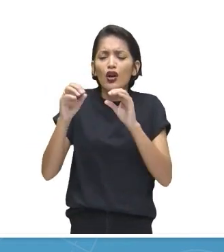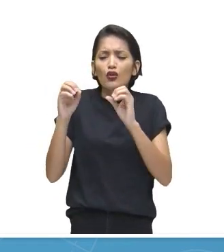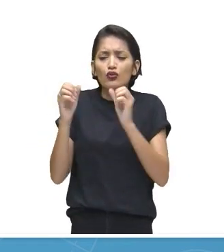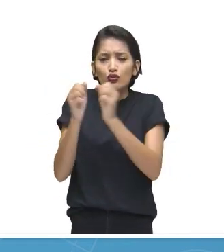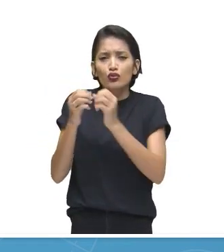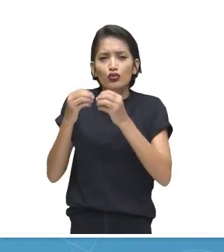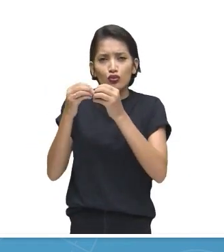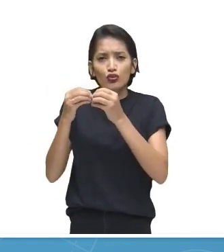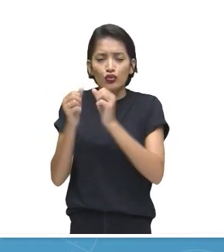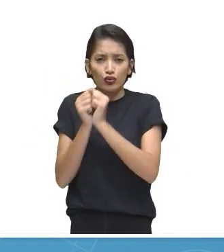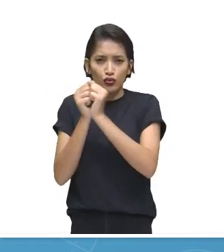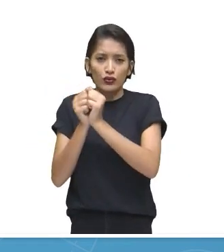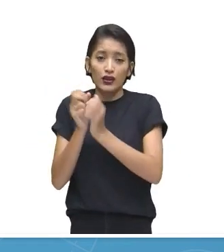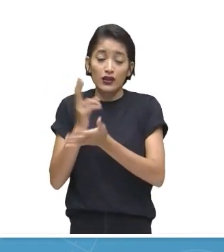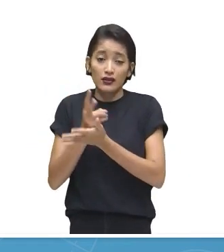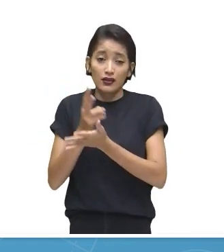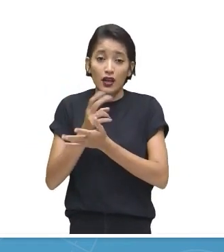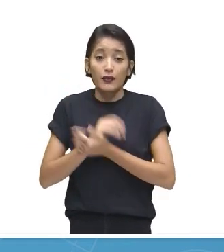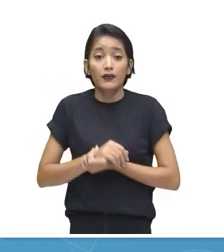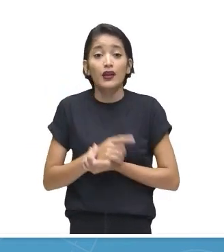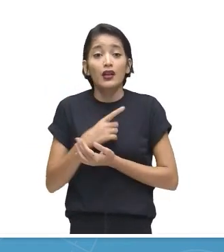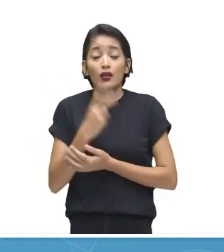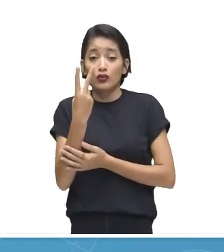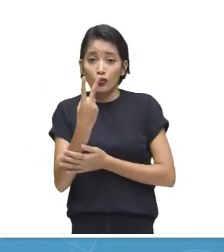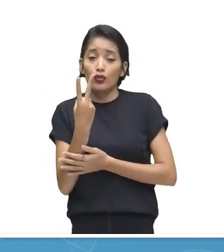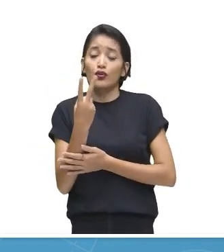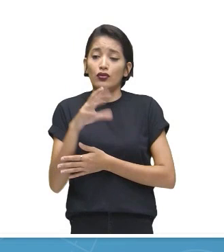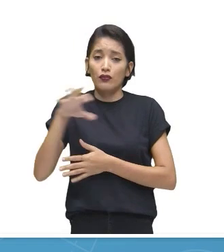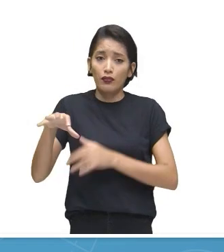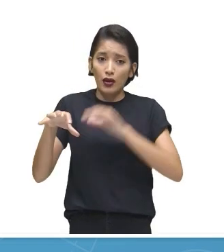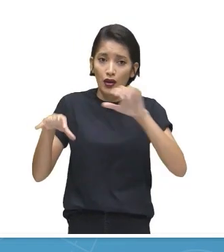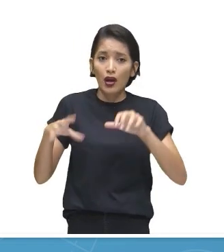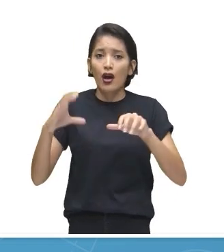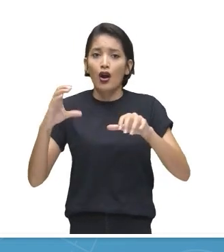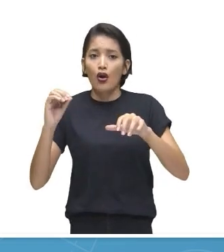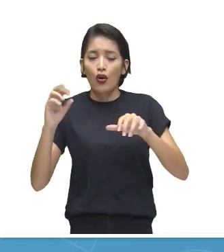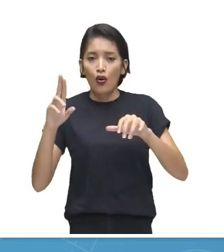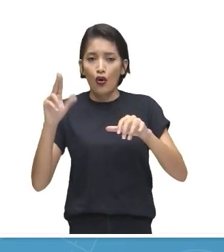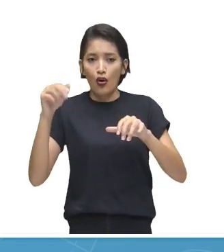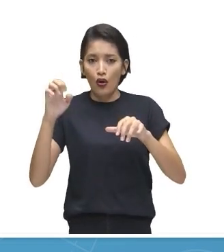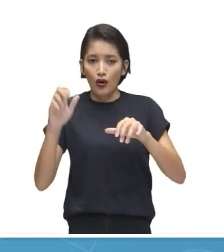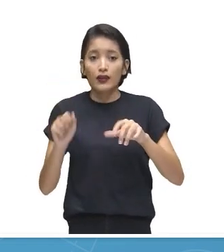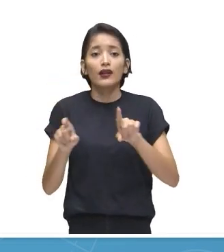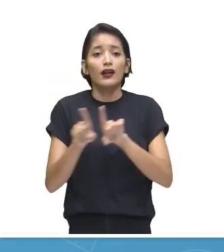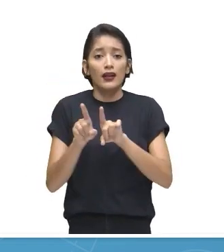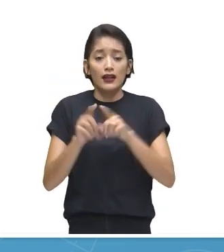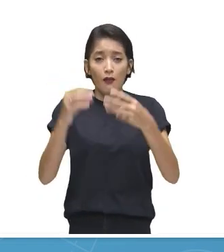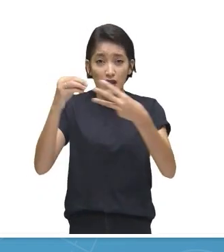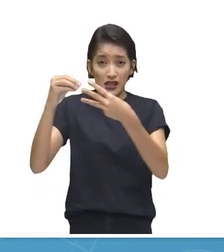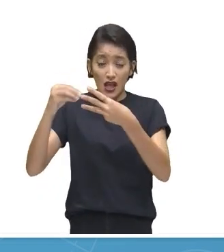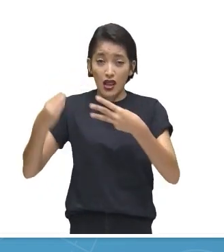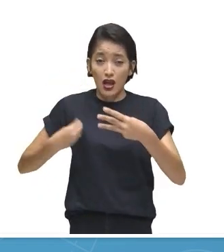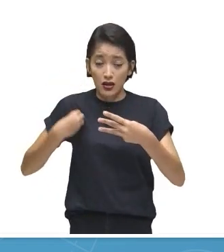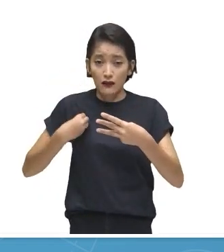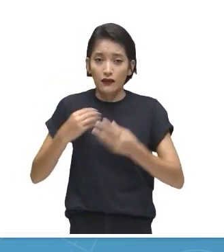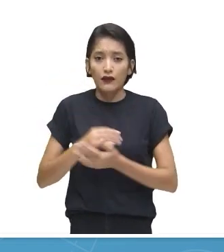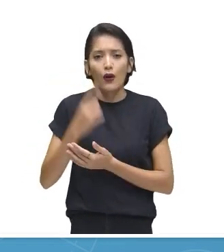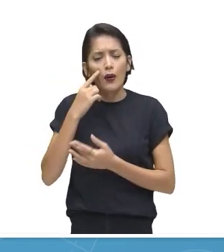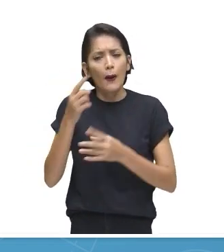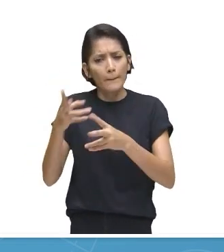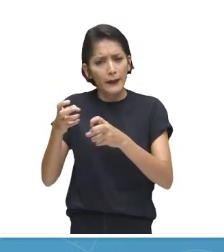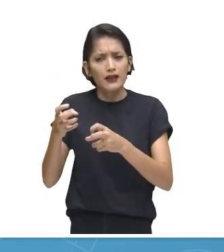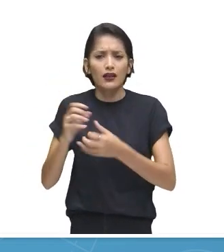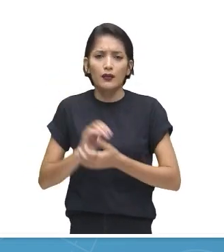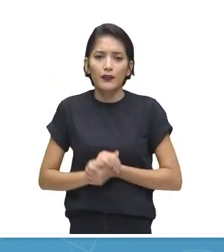elas. A epiderme possui duas divisões, a camada córnea e a camada de células vivas. Observe que a